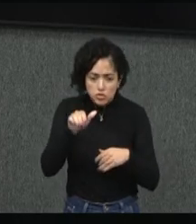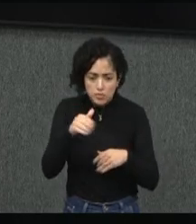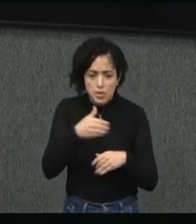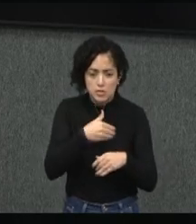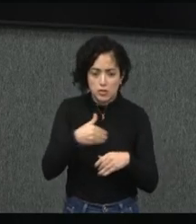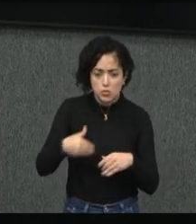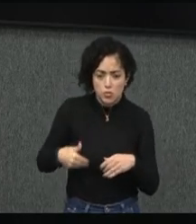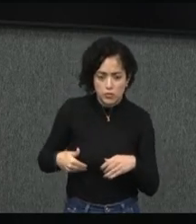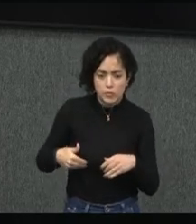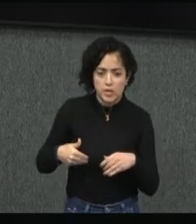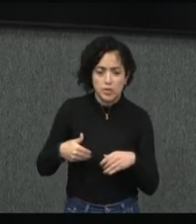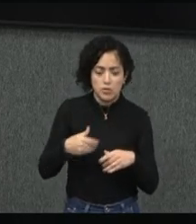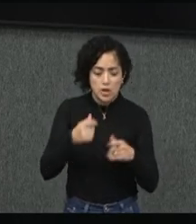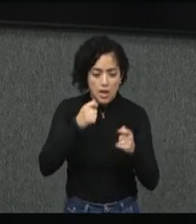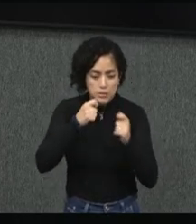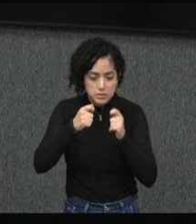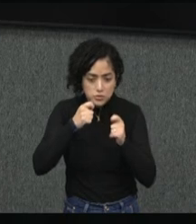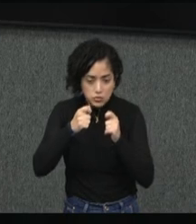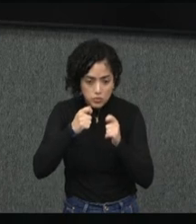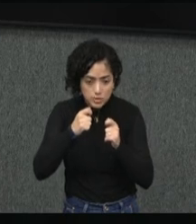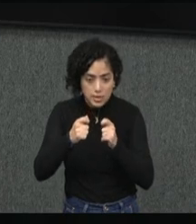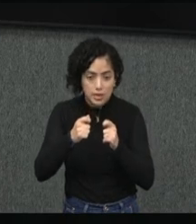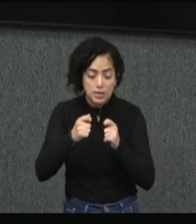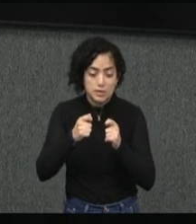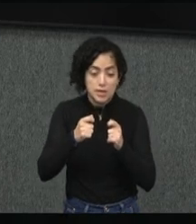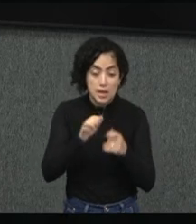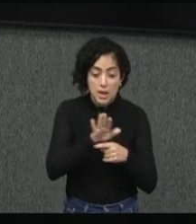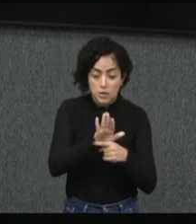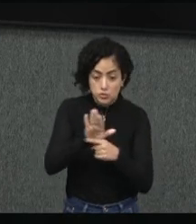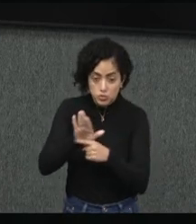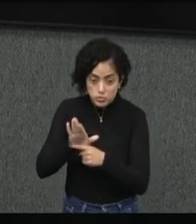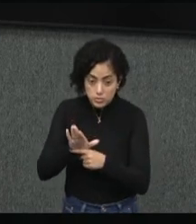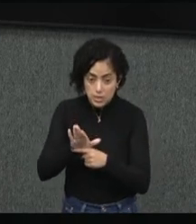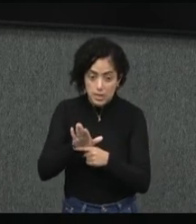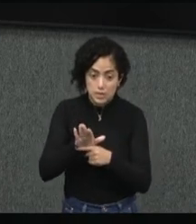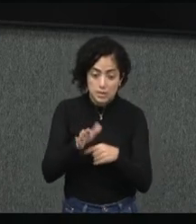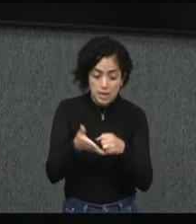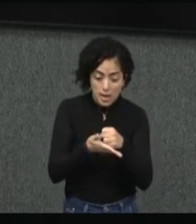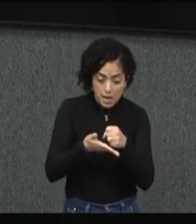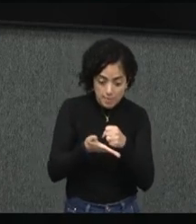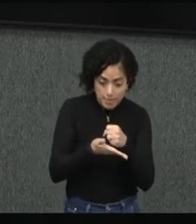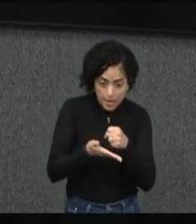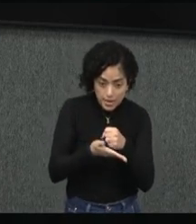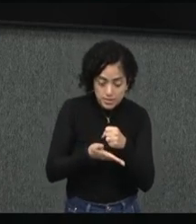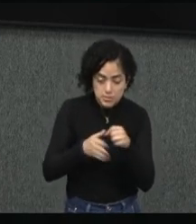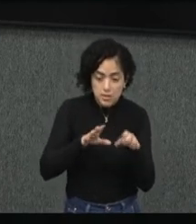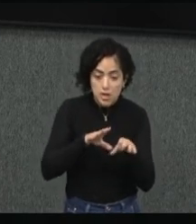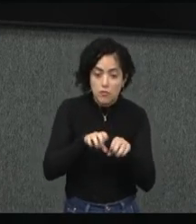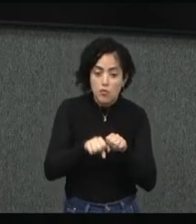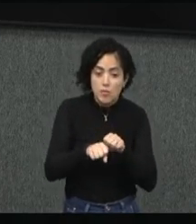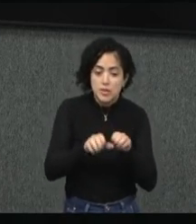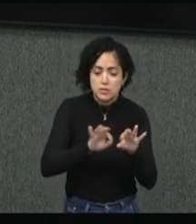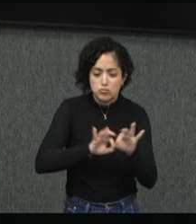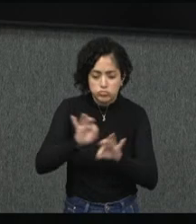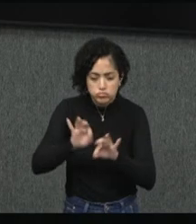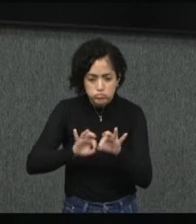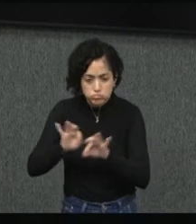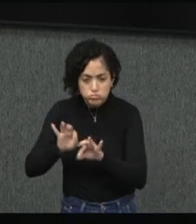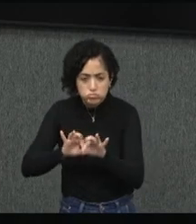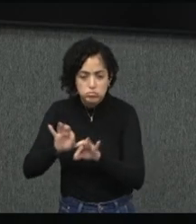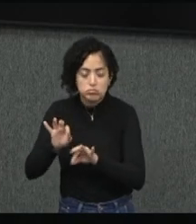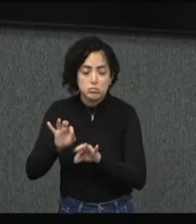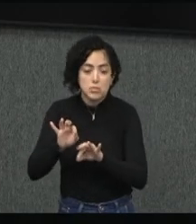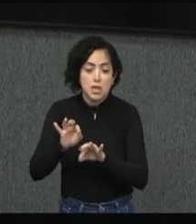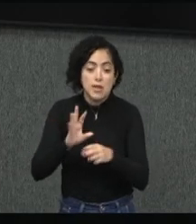só a poder assessorá-los e ajudá-los, para que a gente possa levar à base a formação e a construção de uma região